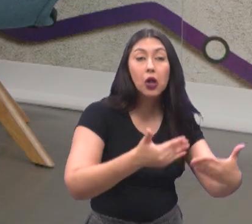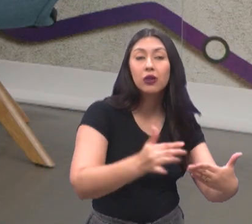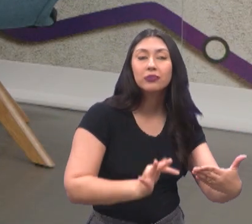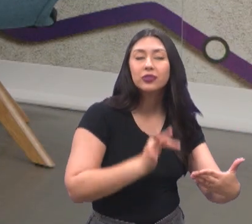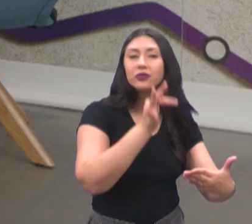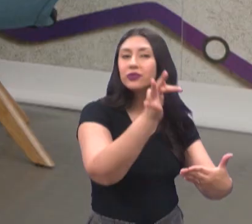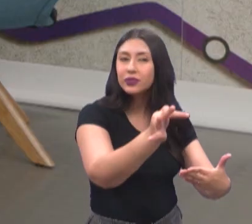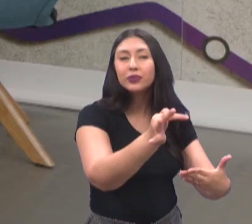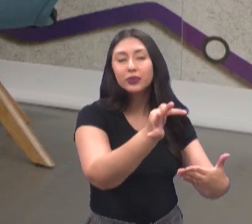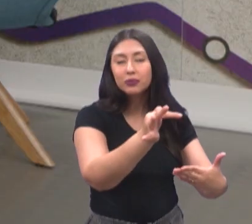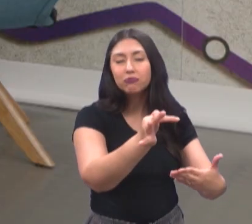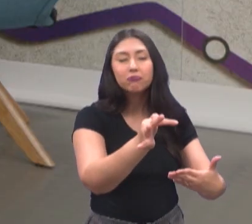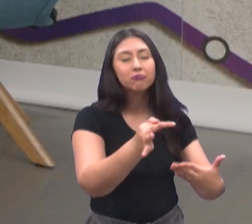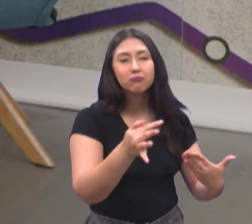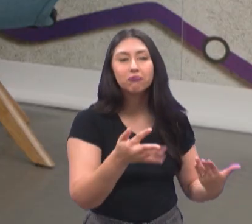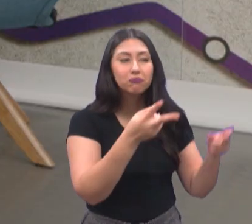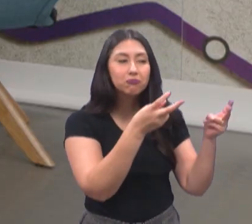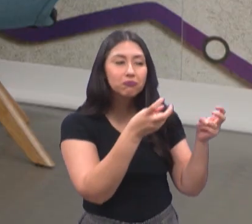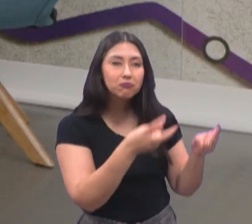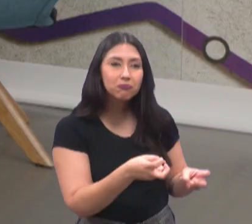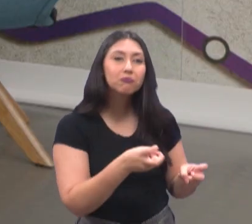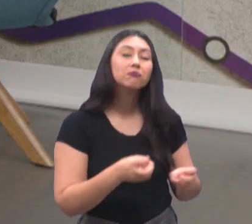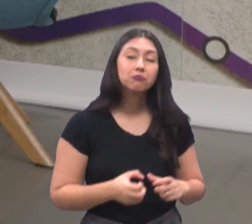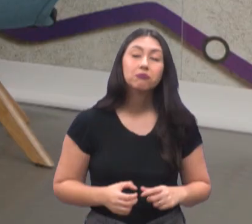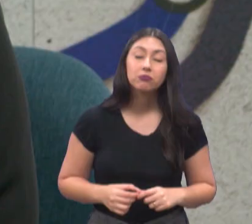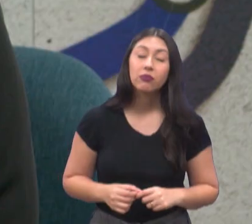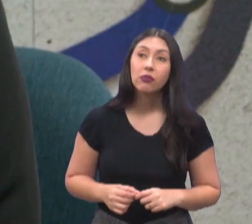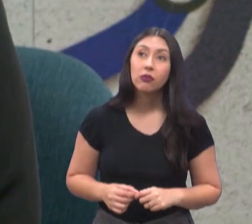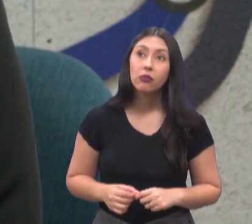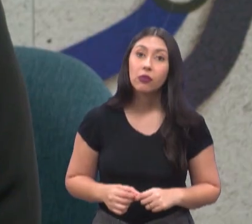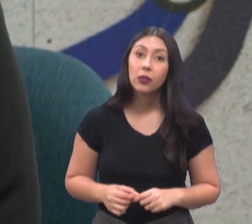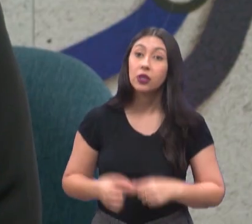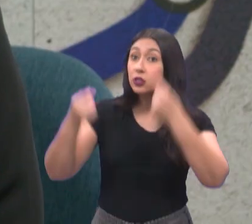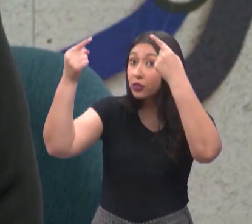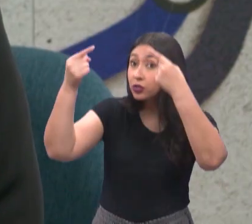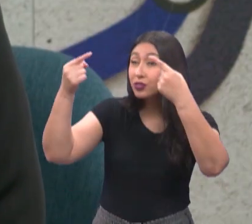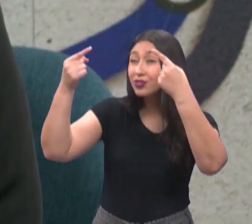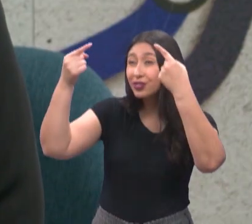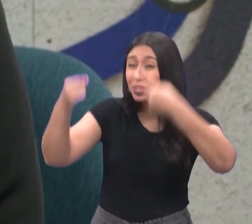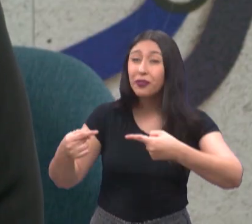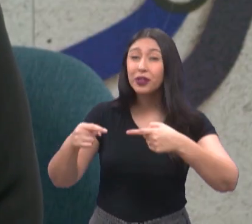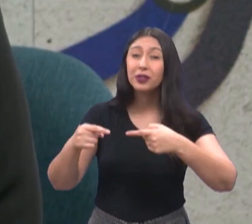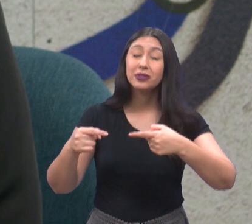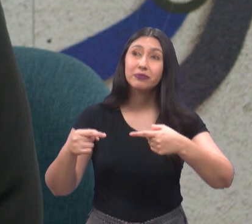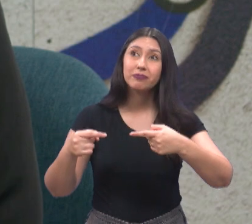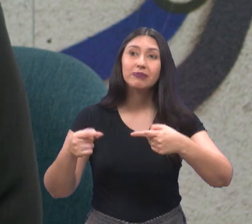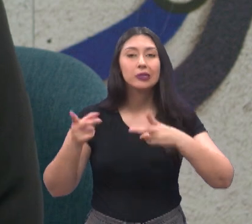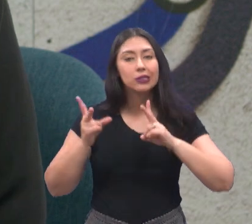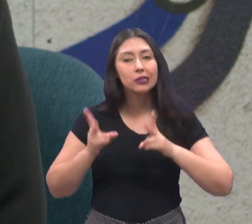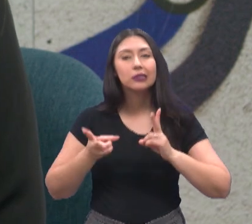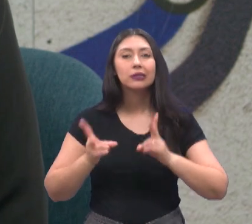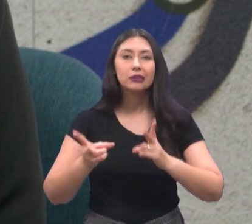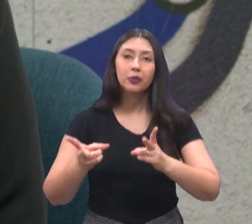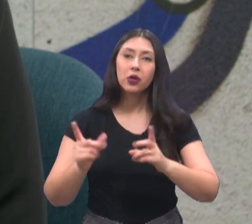área, desse mercado que você vem vendo aí da sua experiência, né? Tá. A dificuldade, eu acho que ela é sempre, né? Eu digo que o